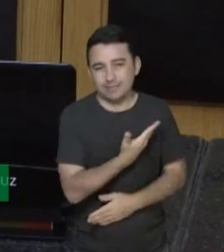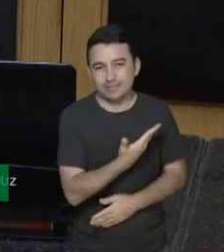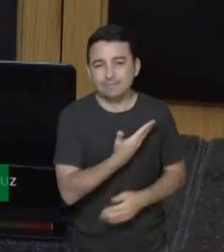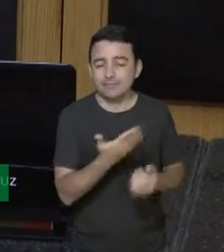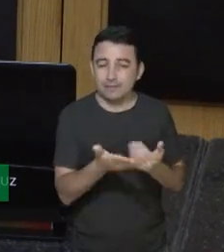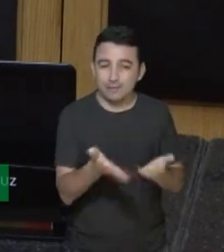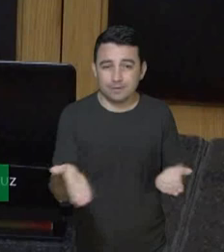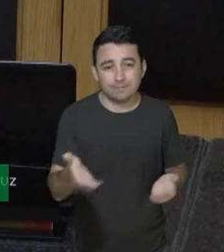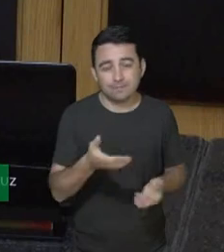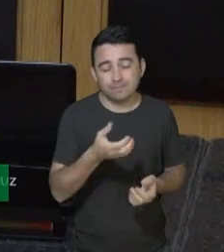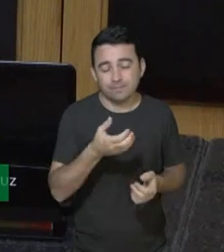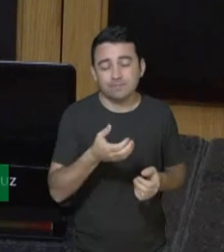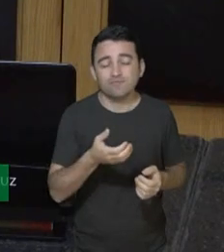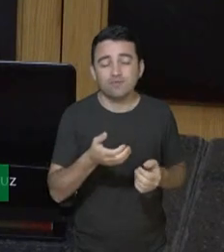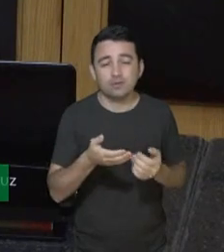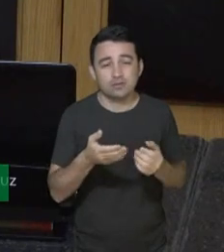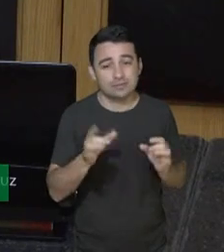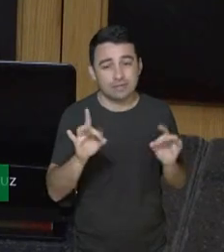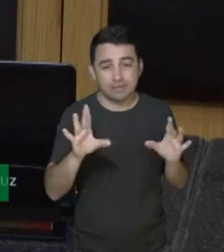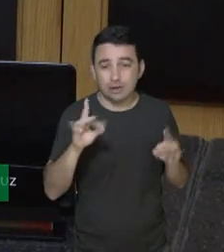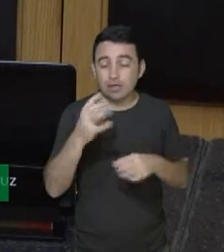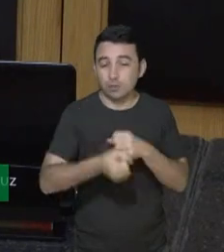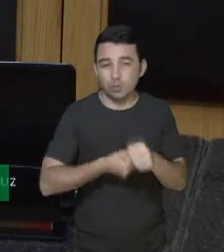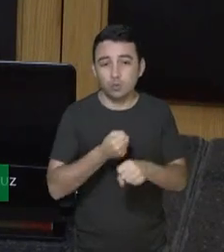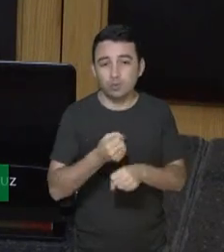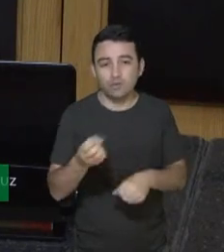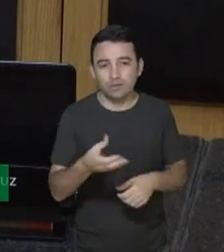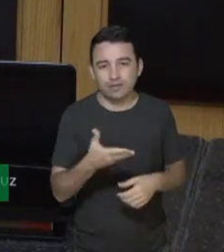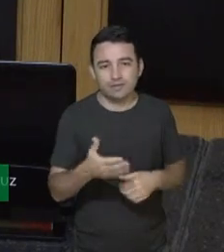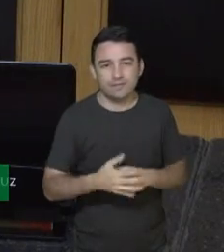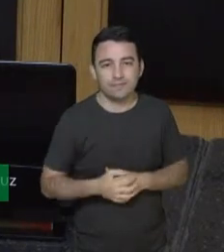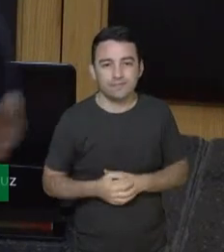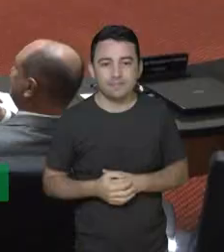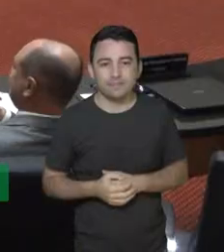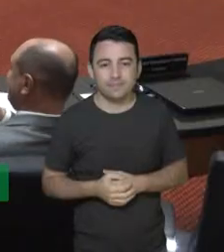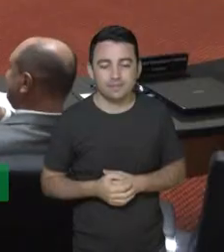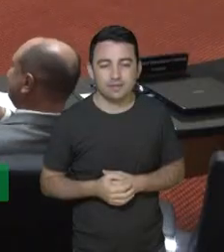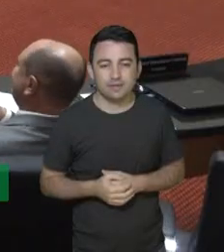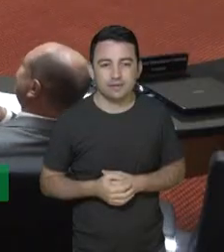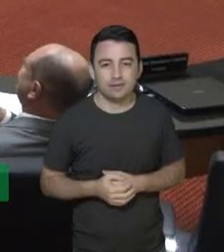Natal, um excelente ano novo, sucesso, tanti auguri a te.